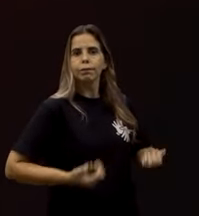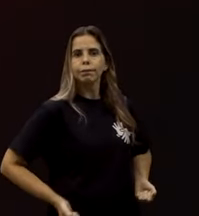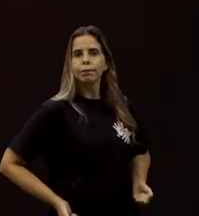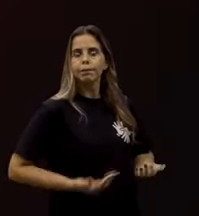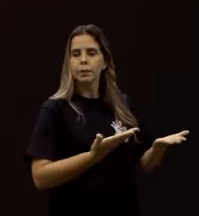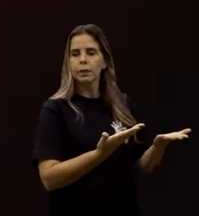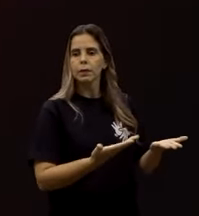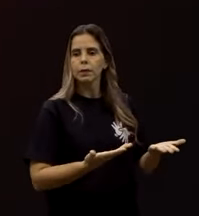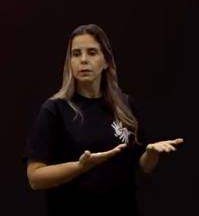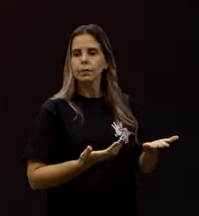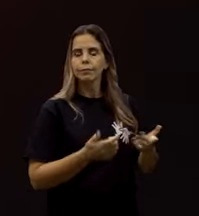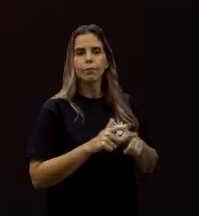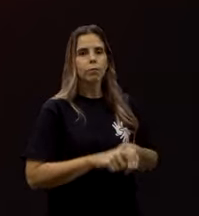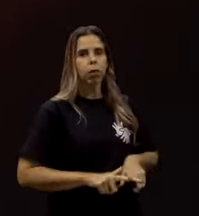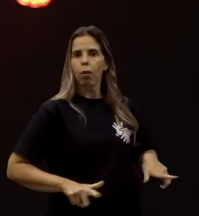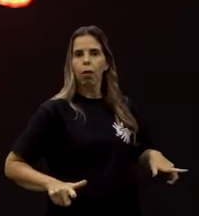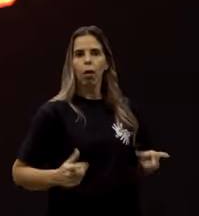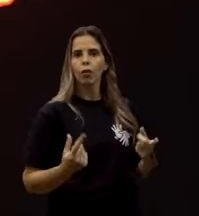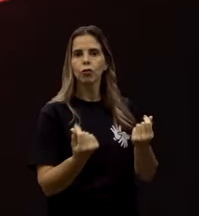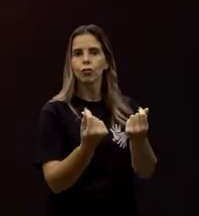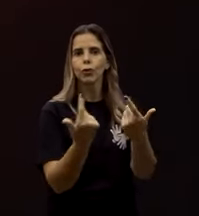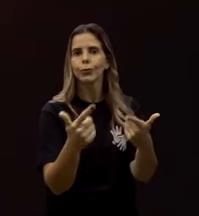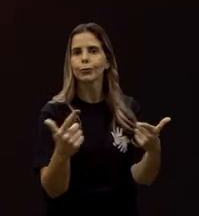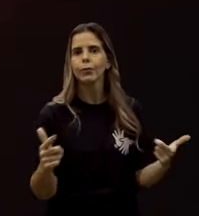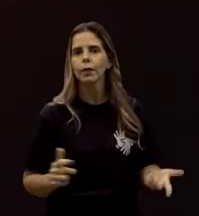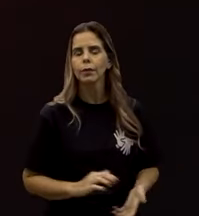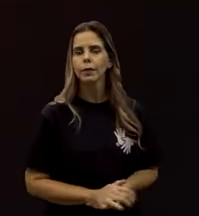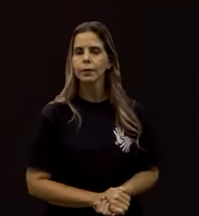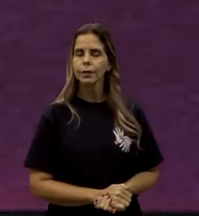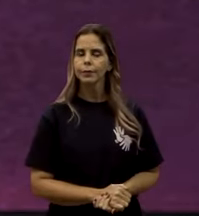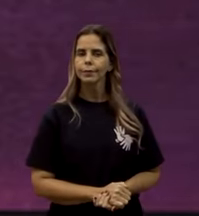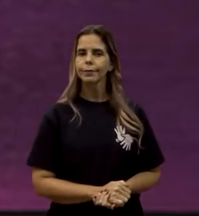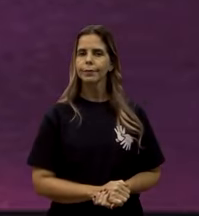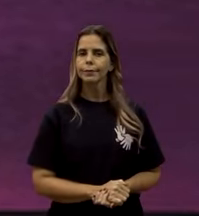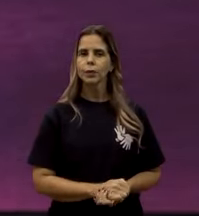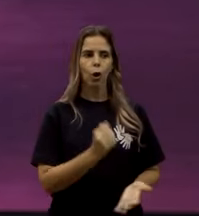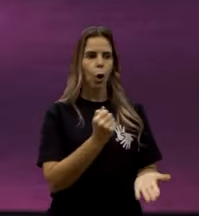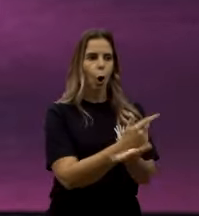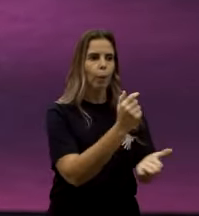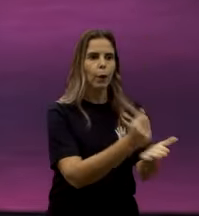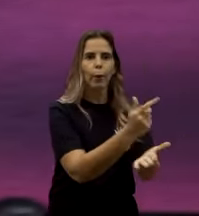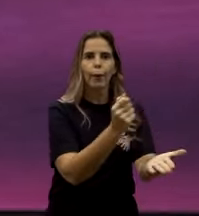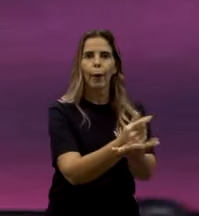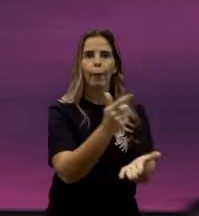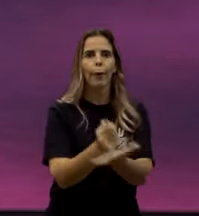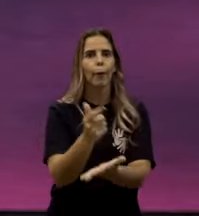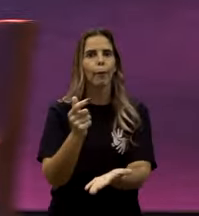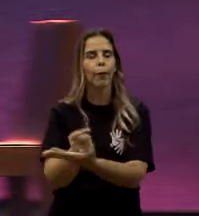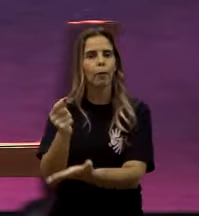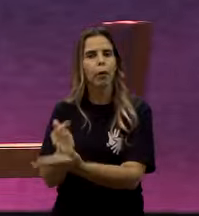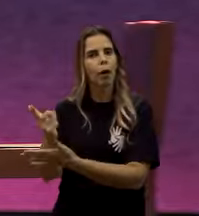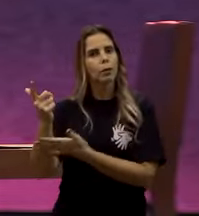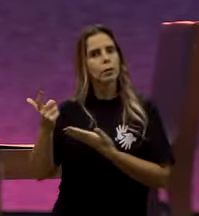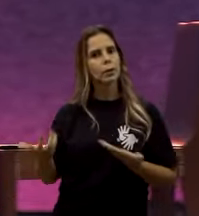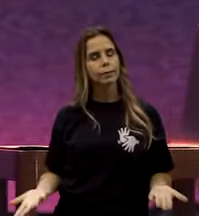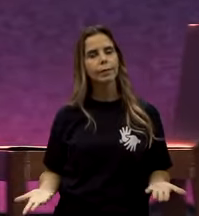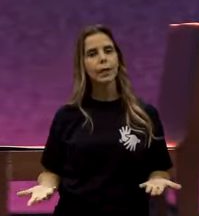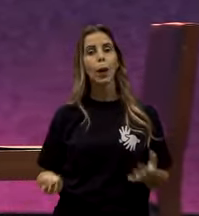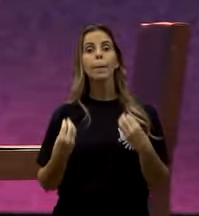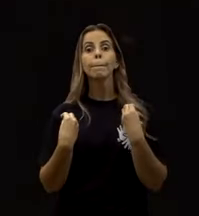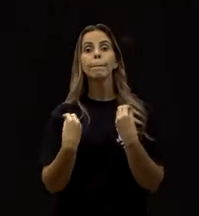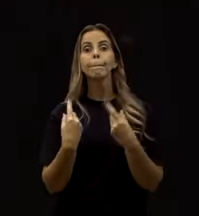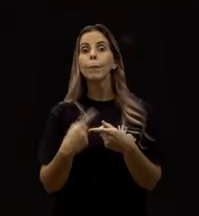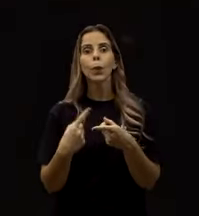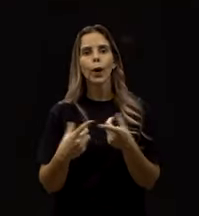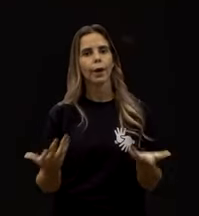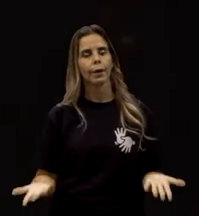fala assim para que que eu comprei isso gente joselene nunca usei o tanto de coisa que a gente compra porque a gente estava com a galera e